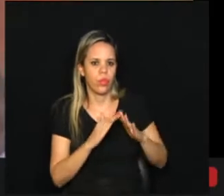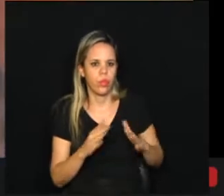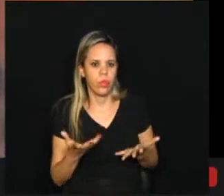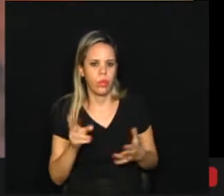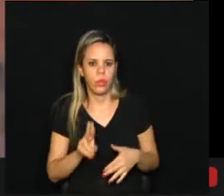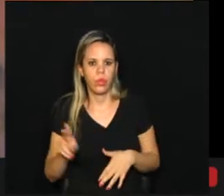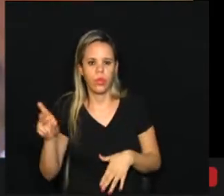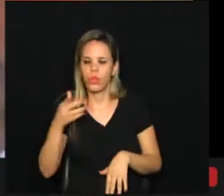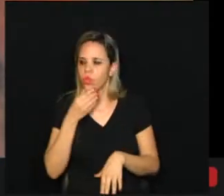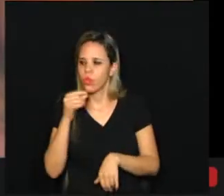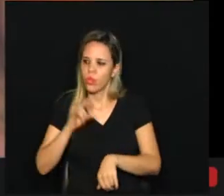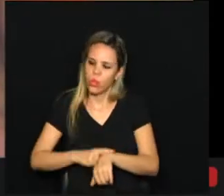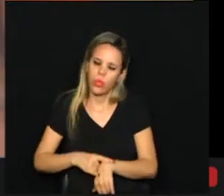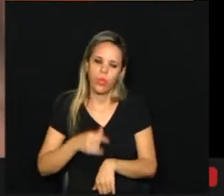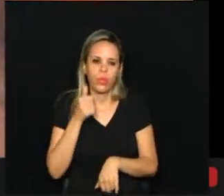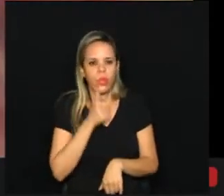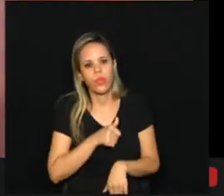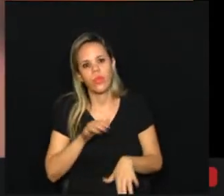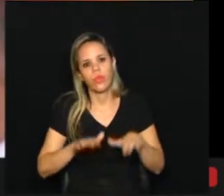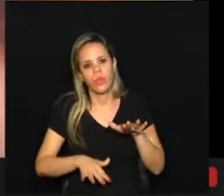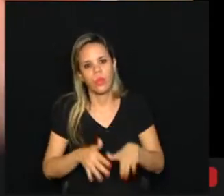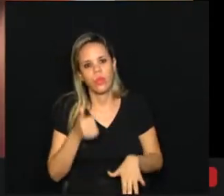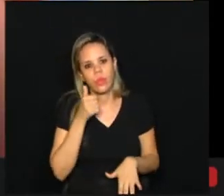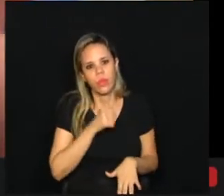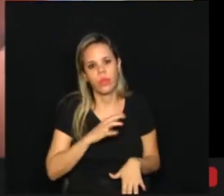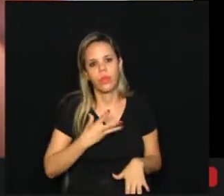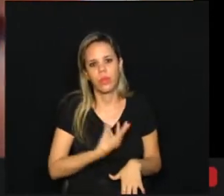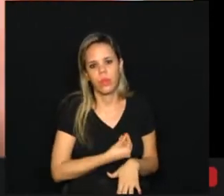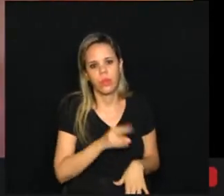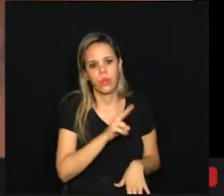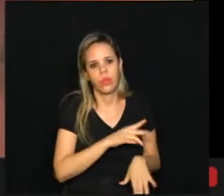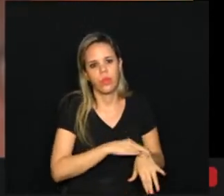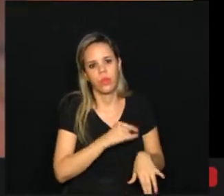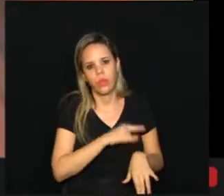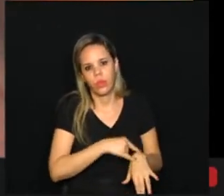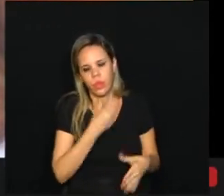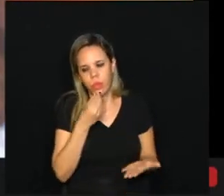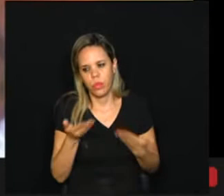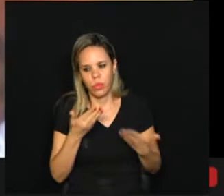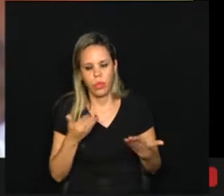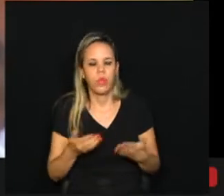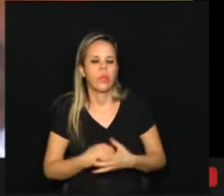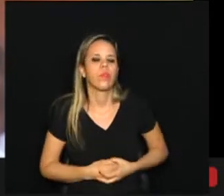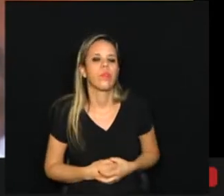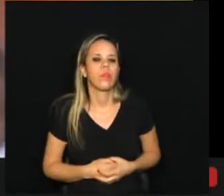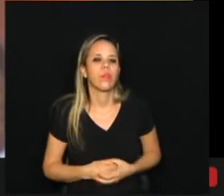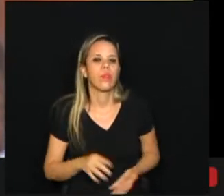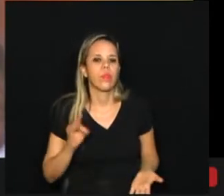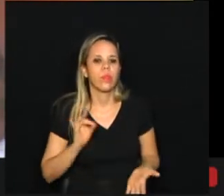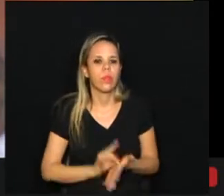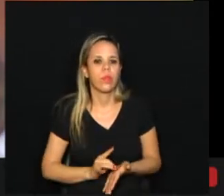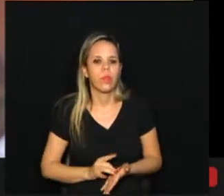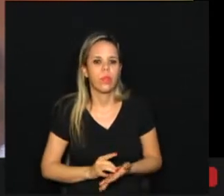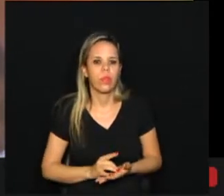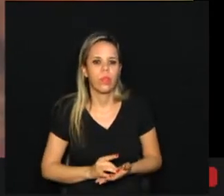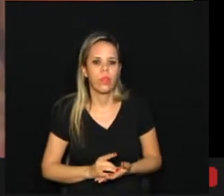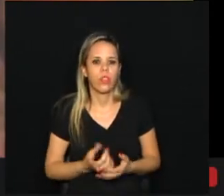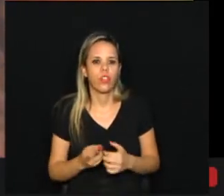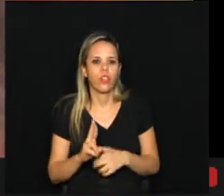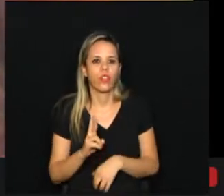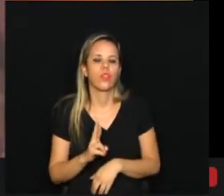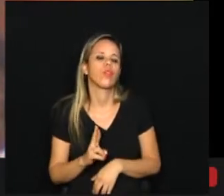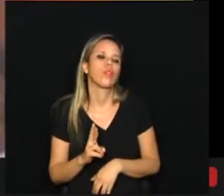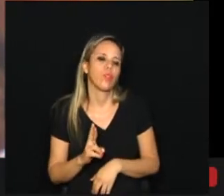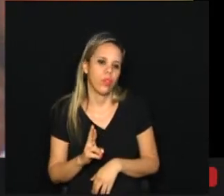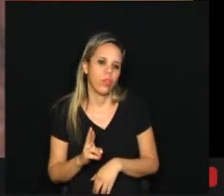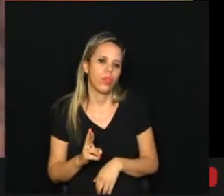use o banheiro de mulher, e a mulher trans vai querer que use o banheiro de homem. Então, realmente, ele é assim, ele é categórico em afirmar